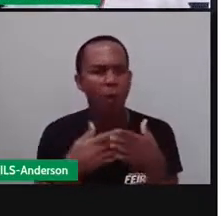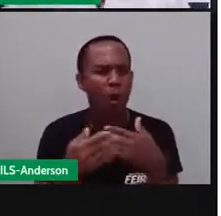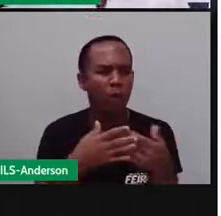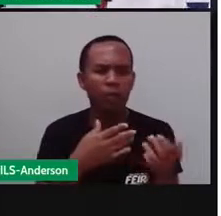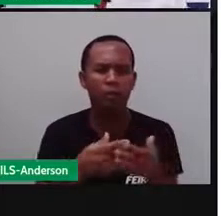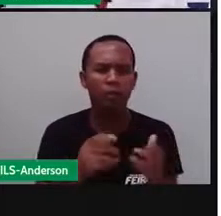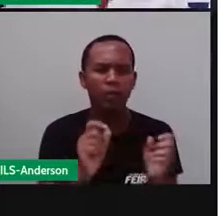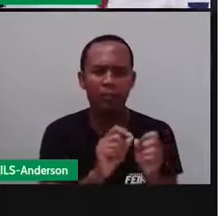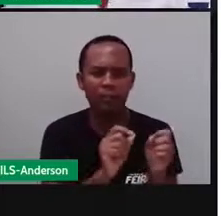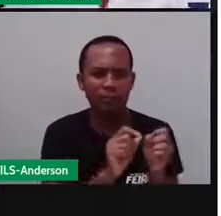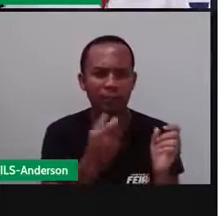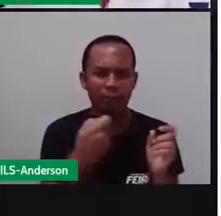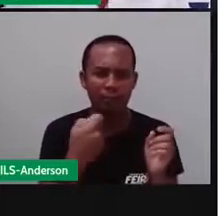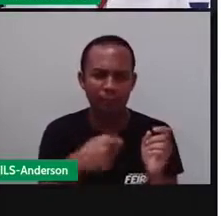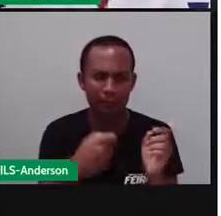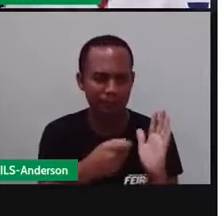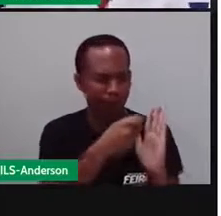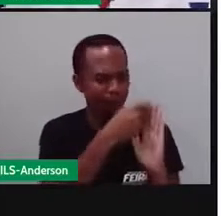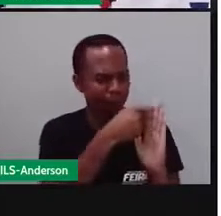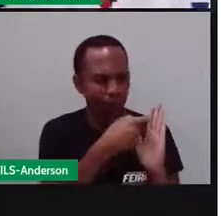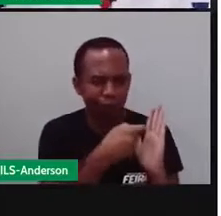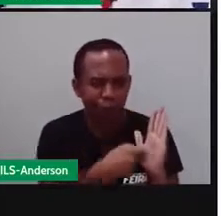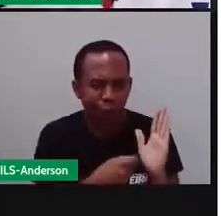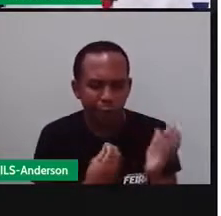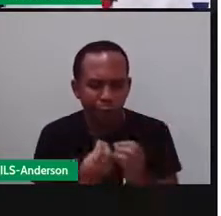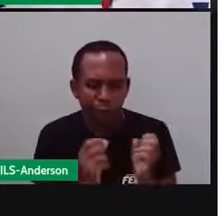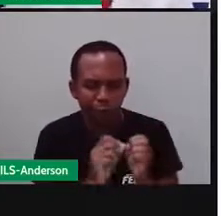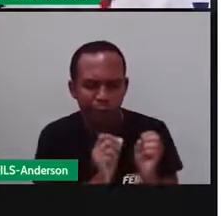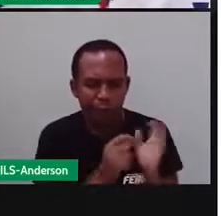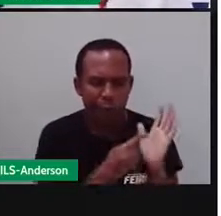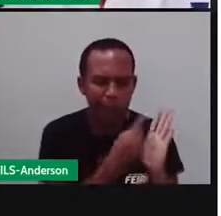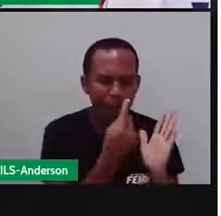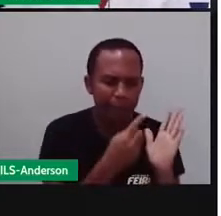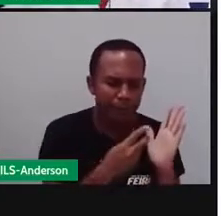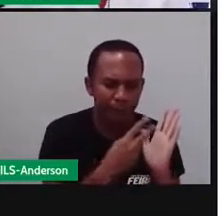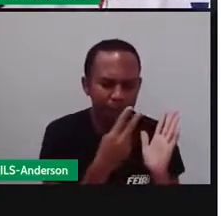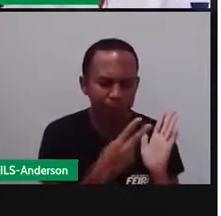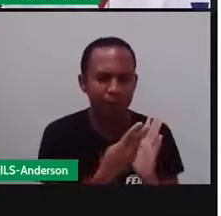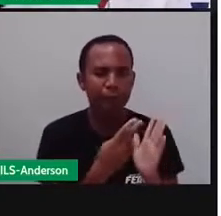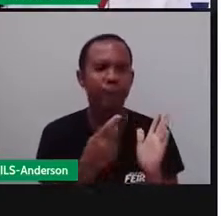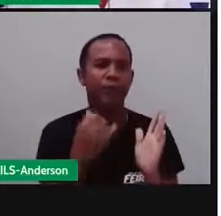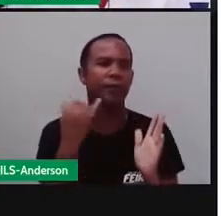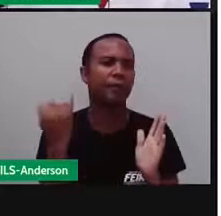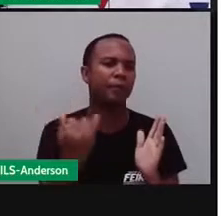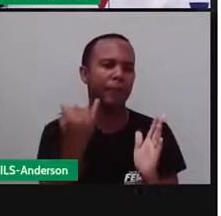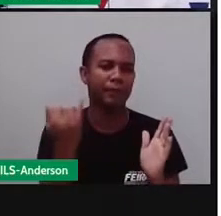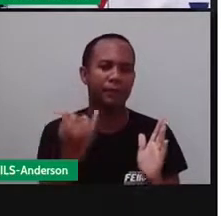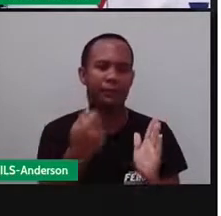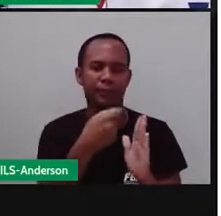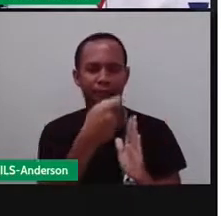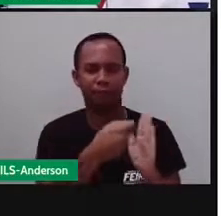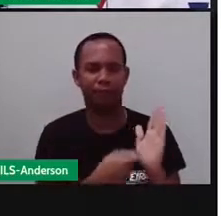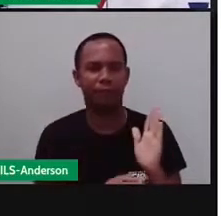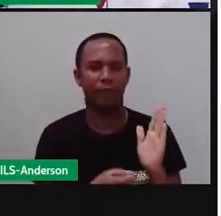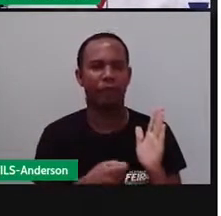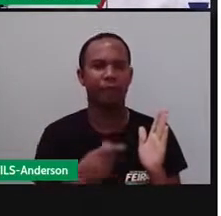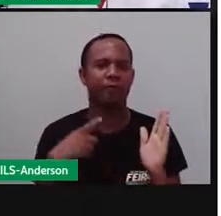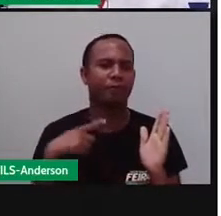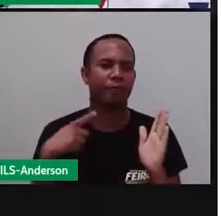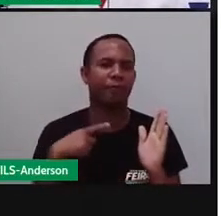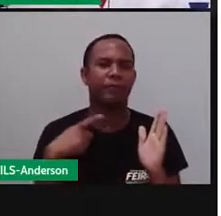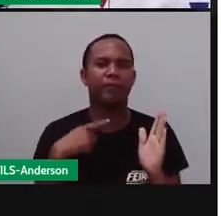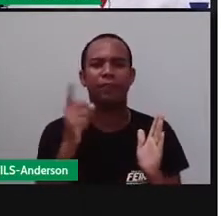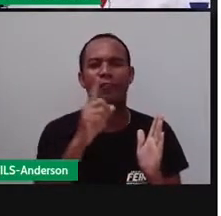nada de muito grandioso. A gente pode pegar um caderninho e começar a anotar. Então, a Pró tem um caderninho que ela anota as receitas dela. Você tem, Anderson, um livro de